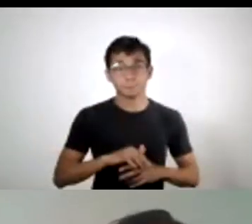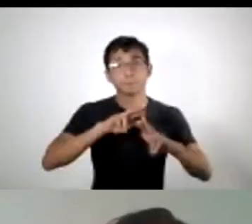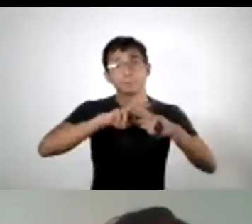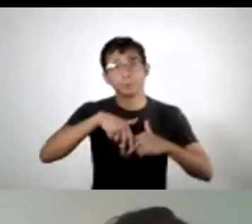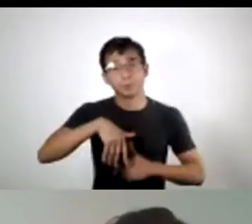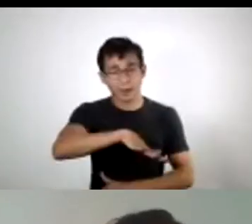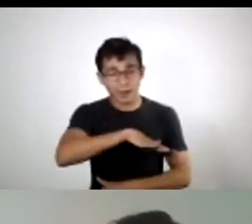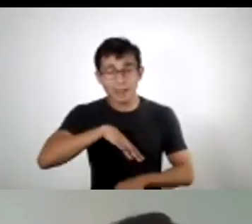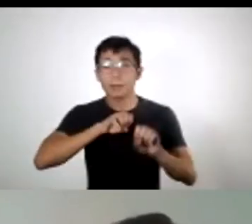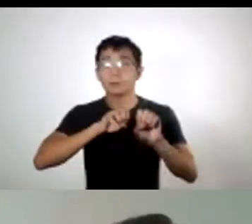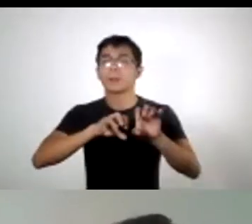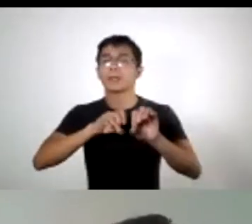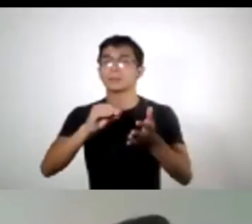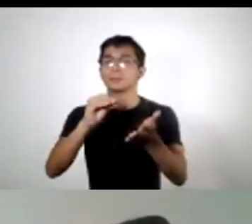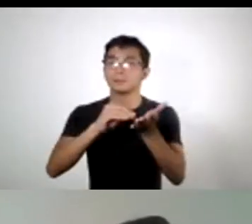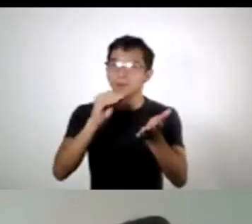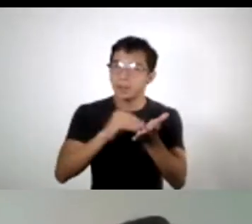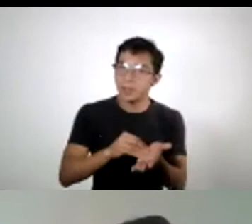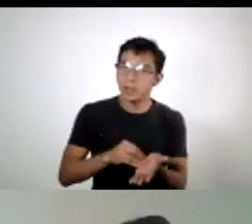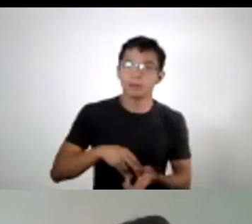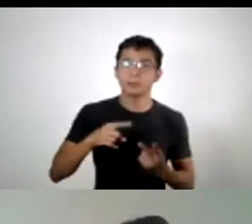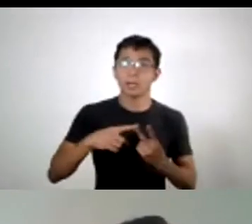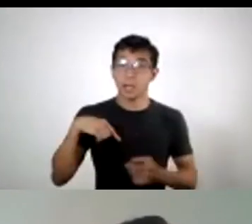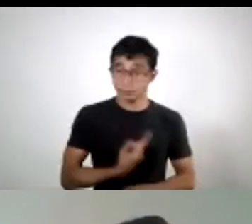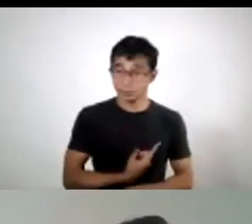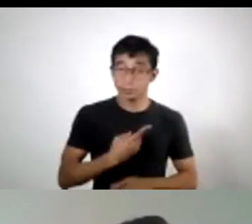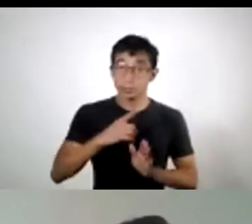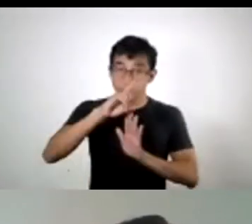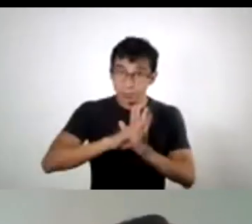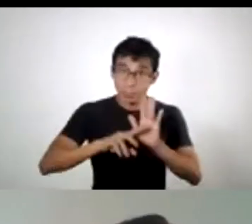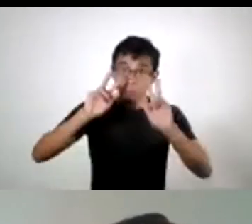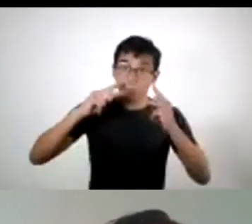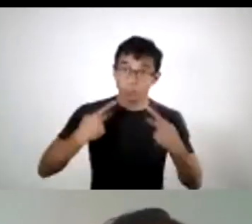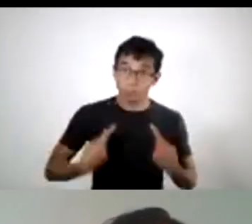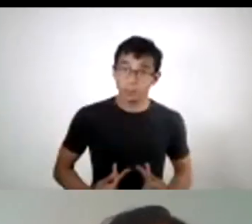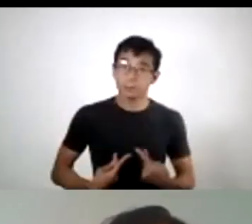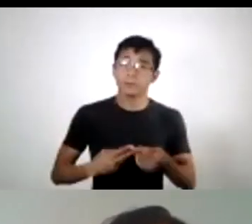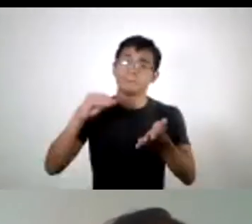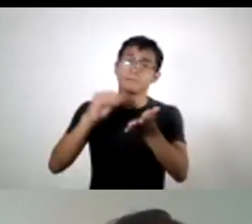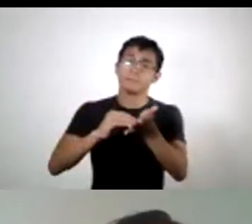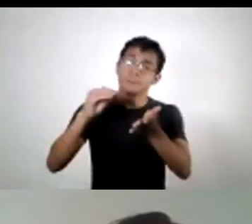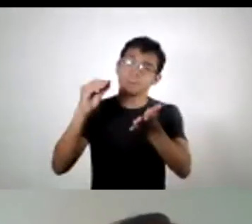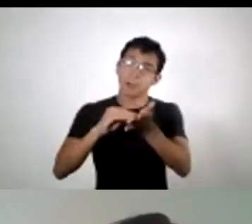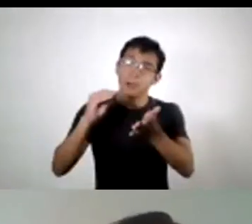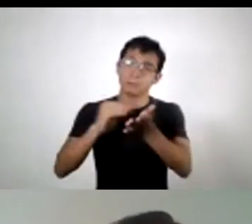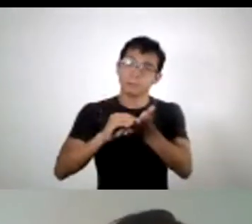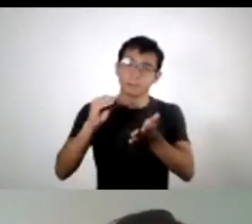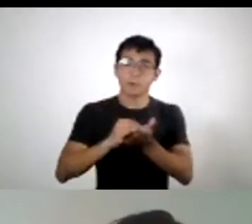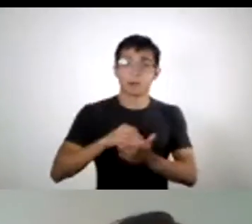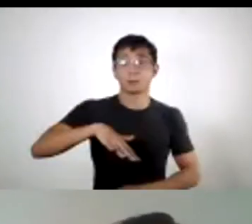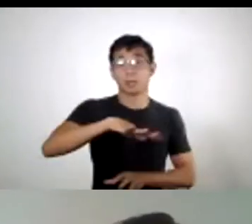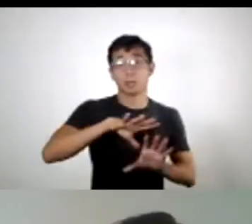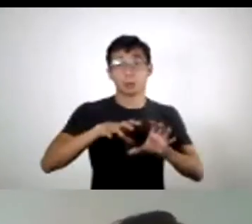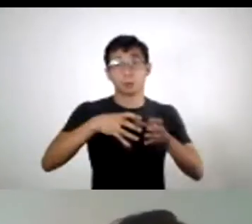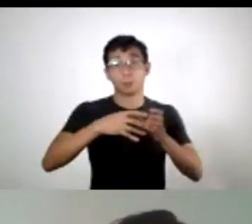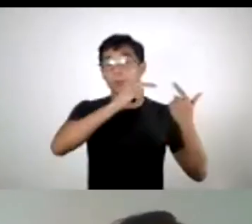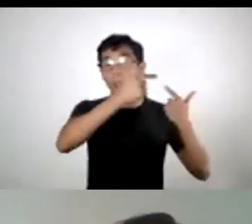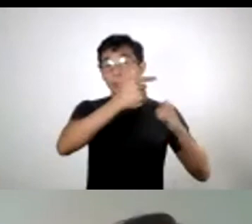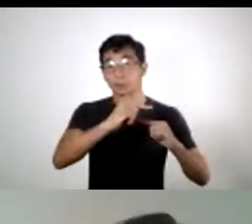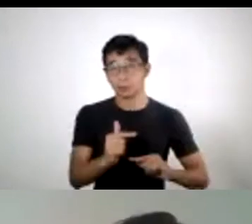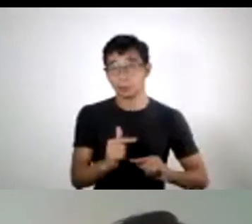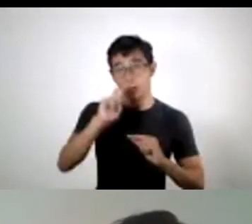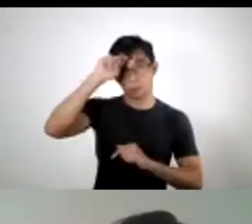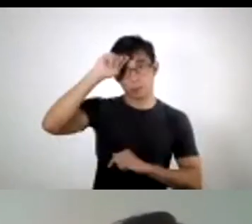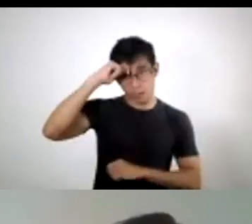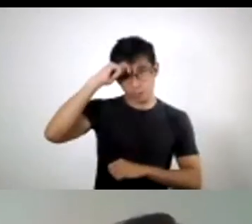educação, né? Tudo aquilo que é direito humano tem sido vilipendiado no contexto das comunidades tradicionais quilombolas.